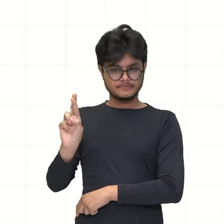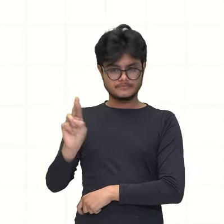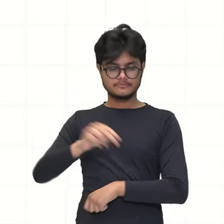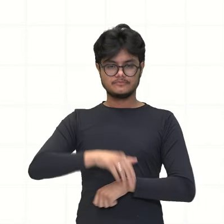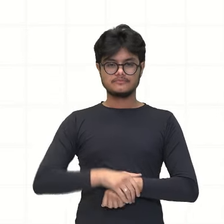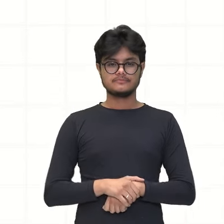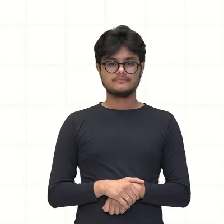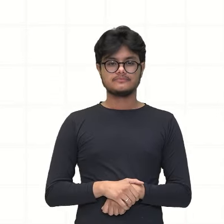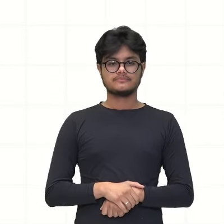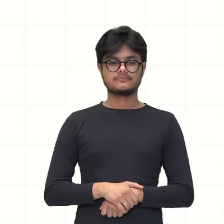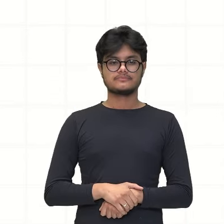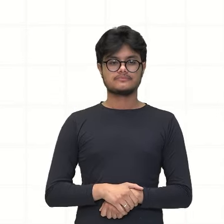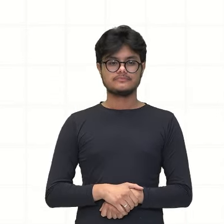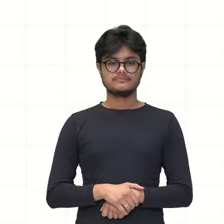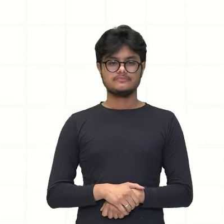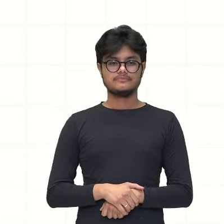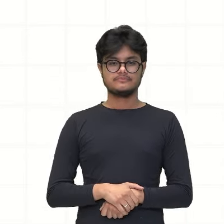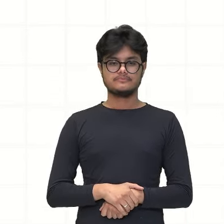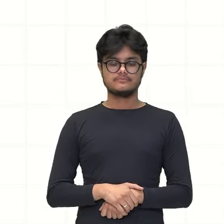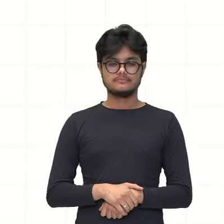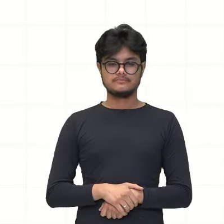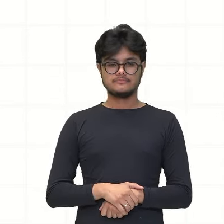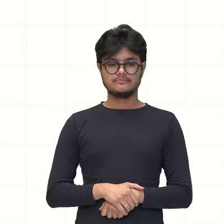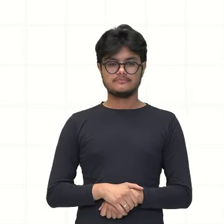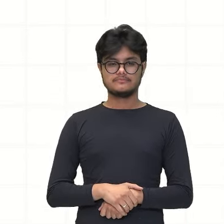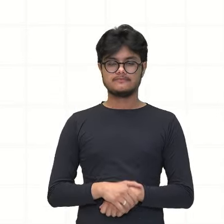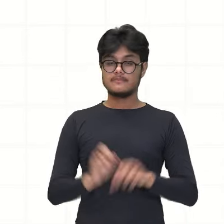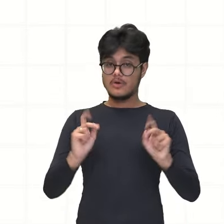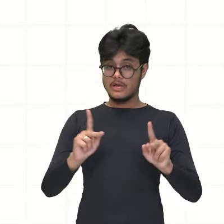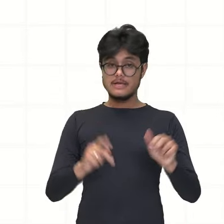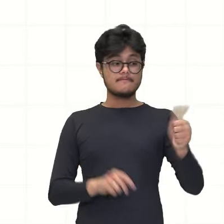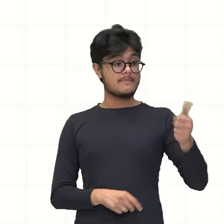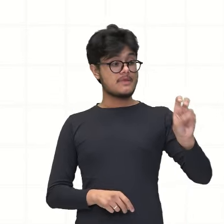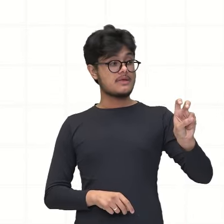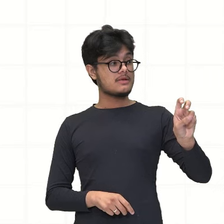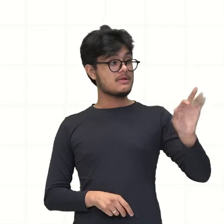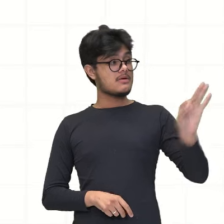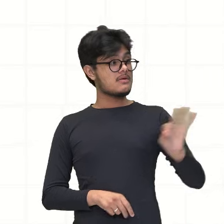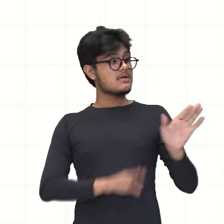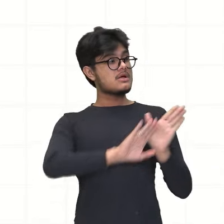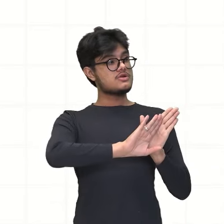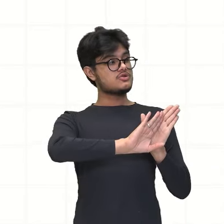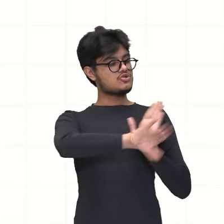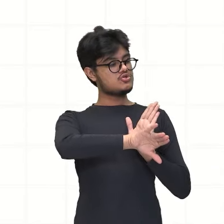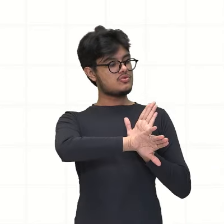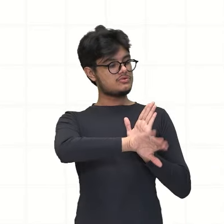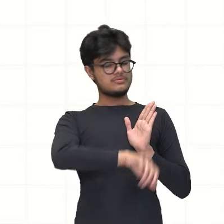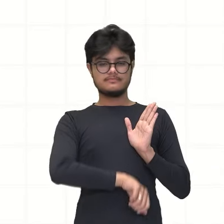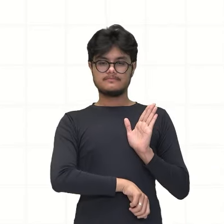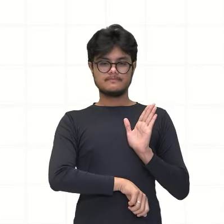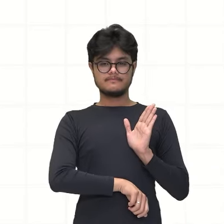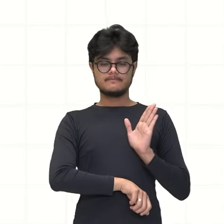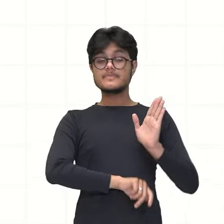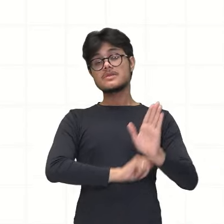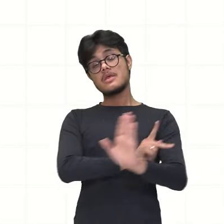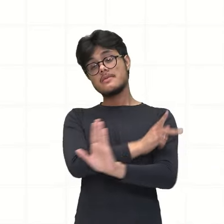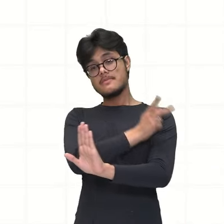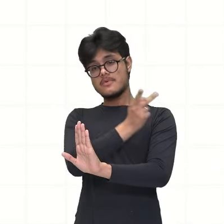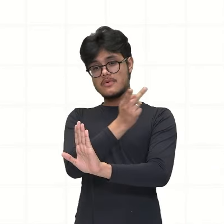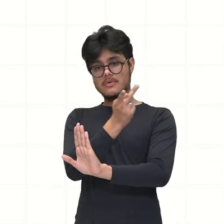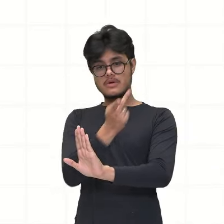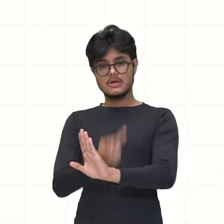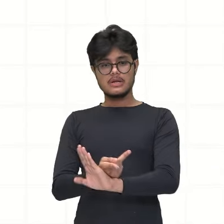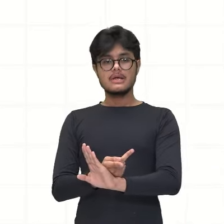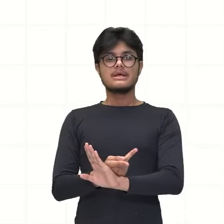3,75. Então, o primeiro passo é calcular o valor do desconto, R$ 3,75. Depois, o que é que